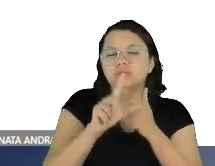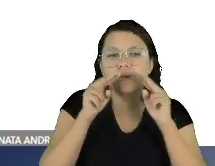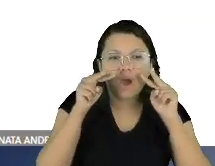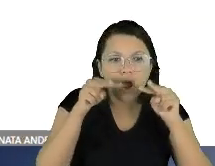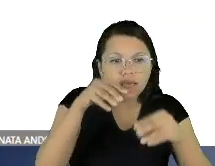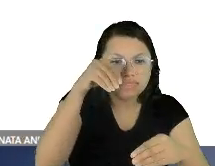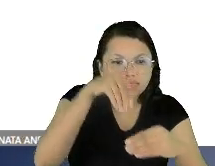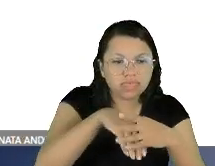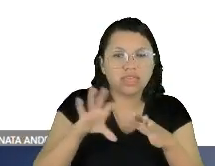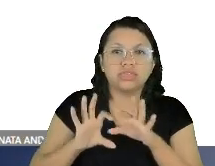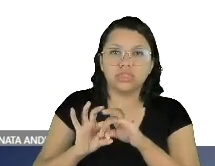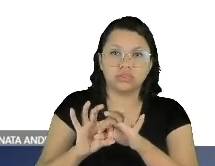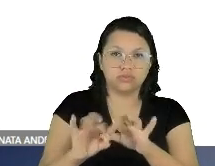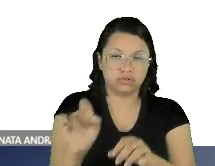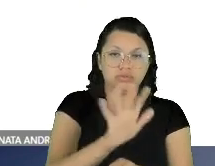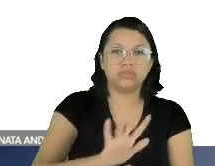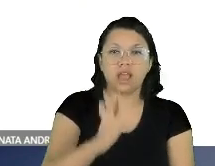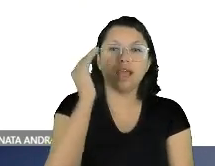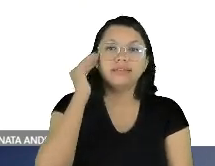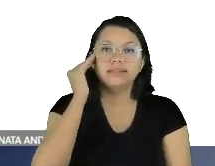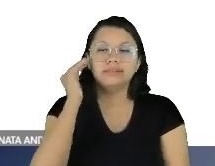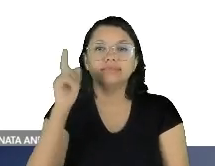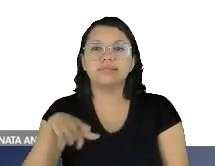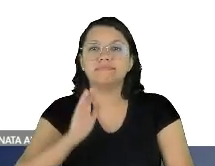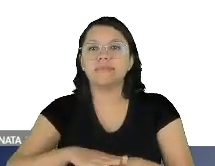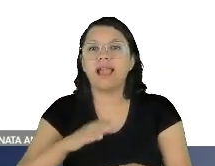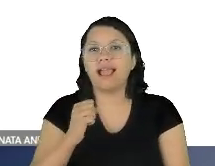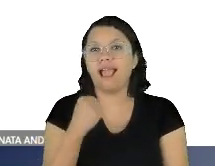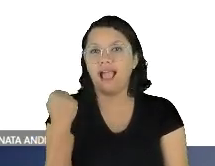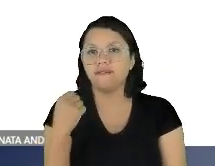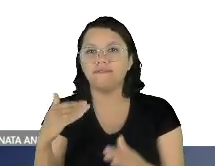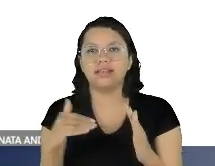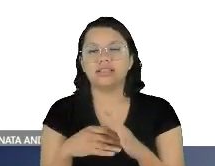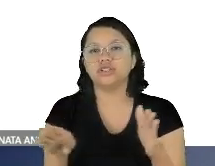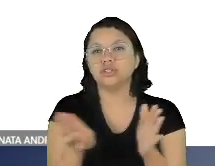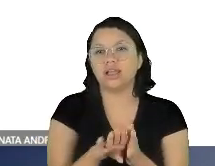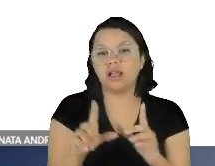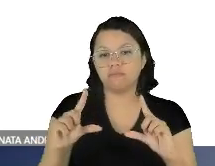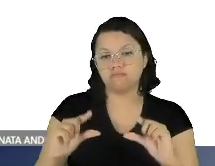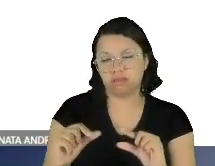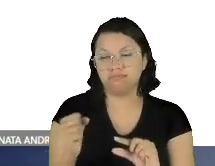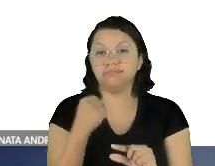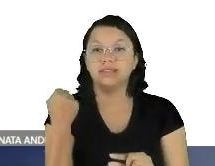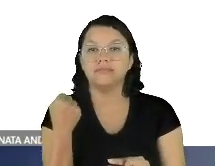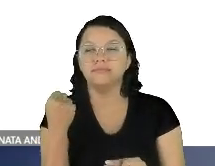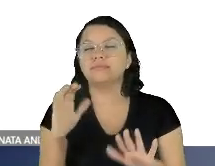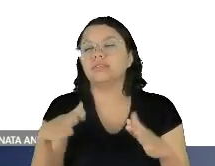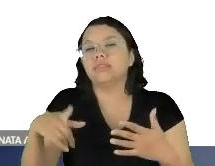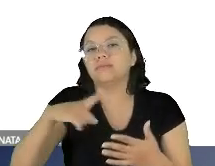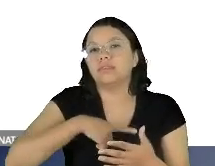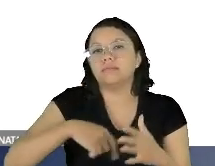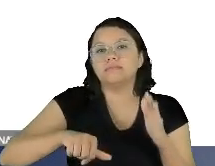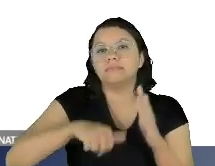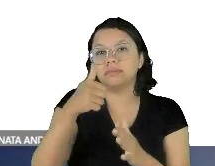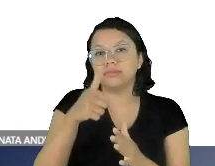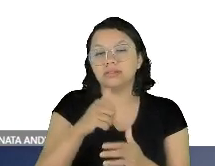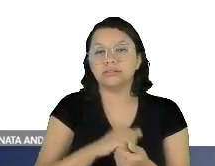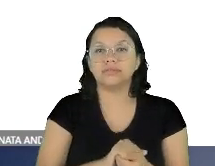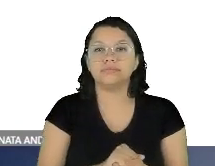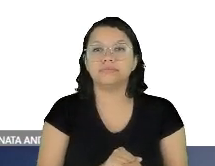olhando dentro desse contexto geral, entendeu como mais grave até chegar ao menos grave. Então, a gente tem,